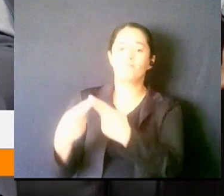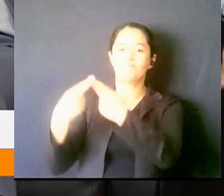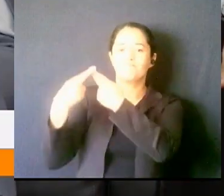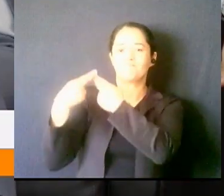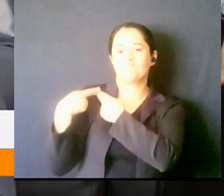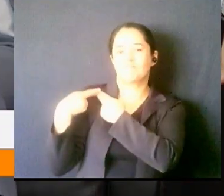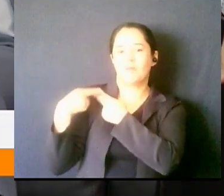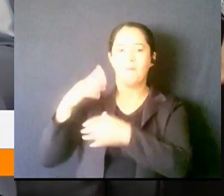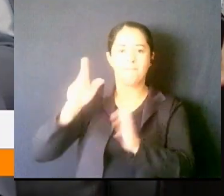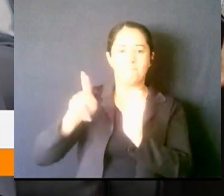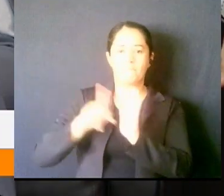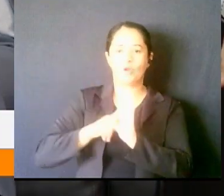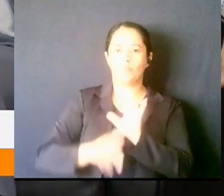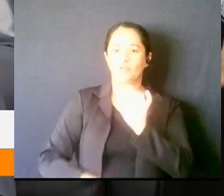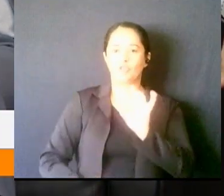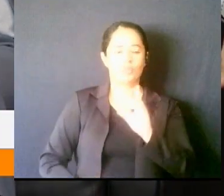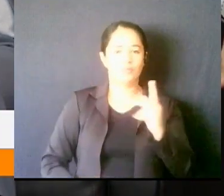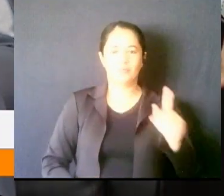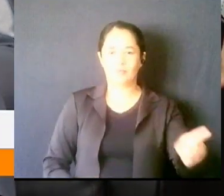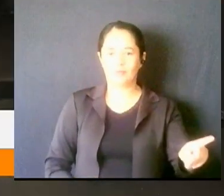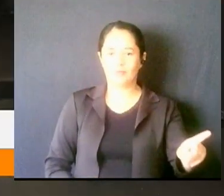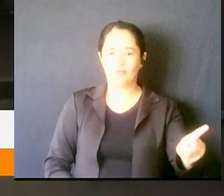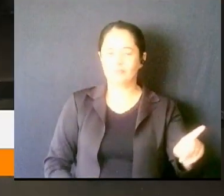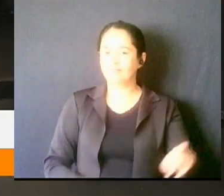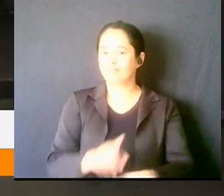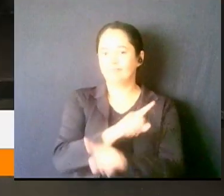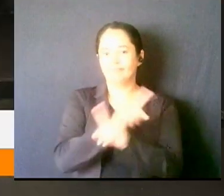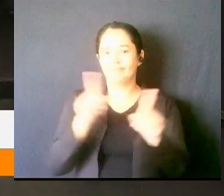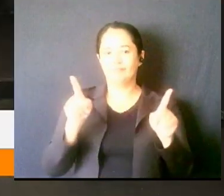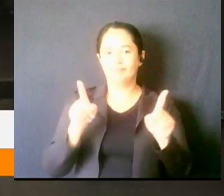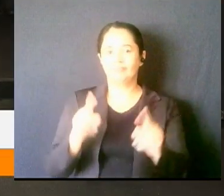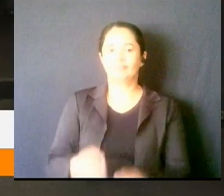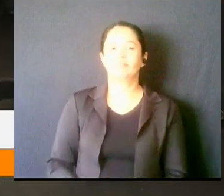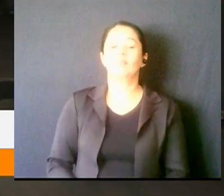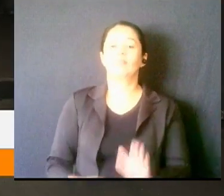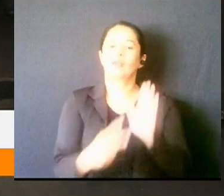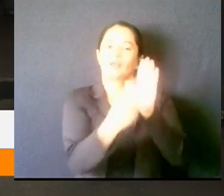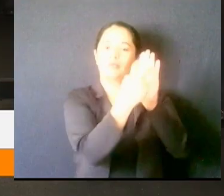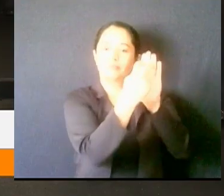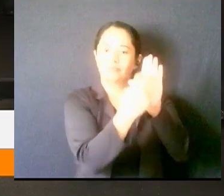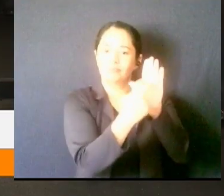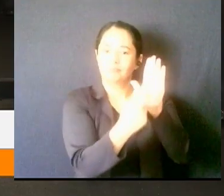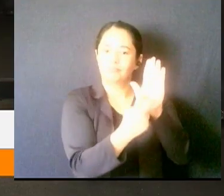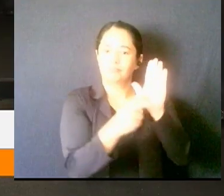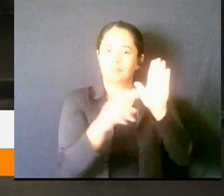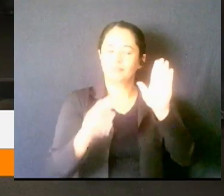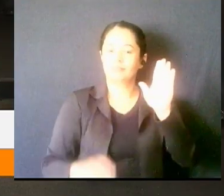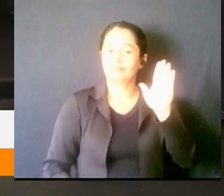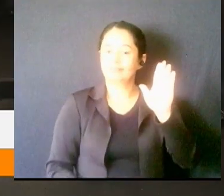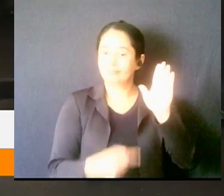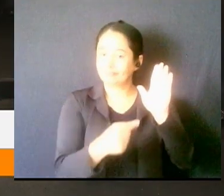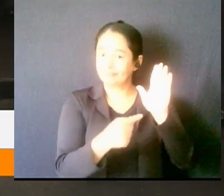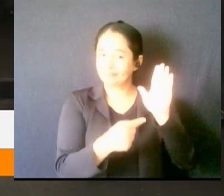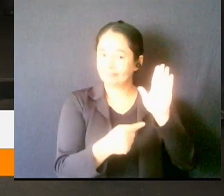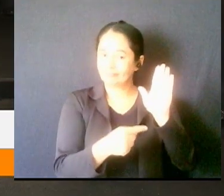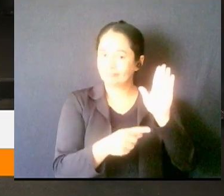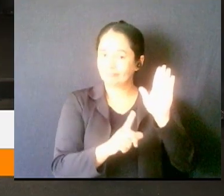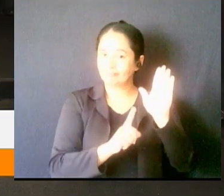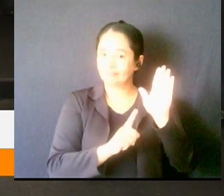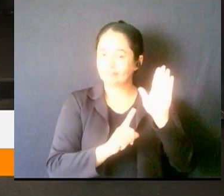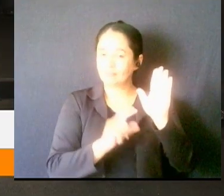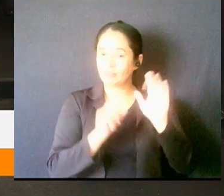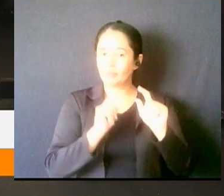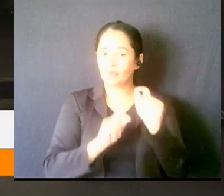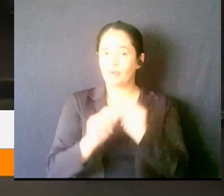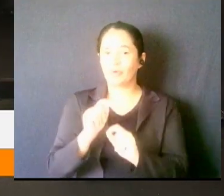certo, doutora Elisete. A questão do contraceptivo, né? Aí tem colocar na balança